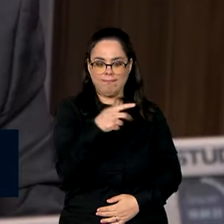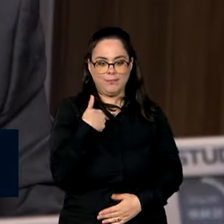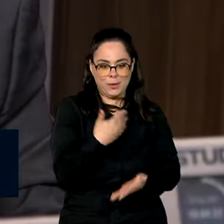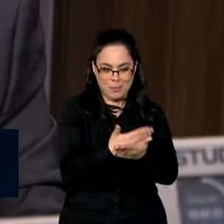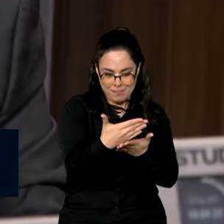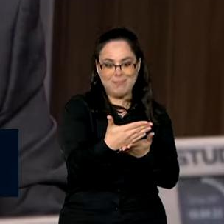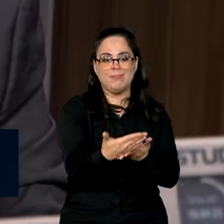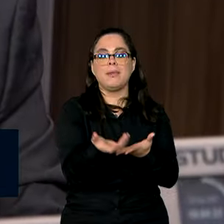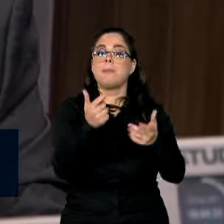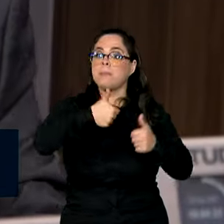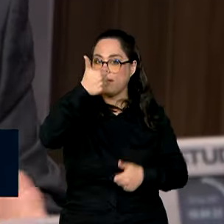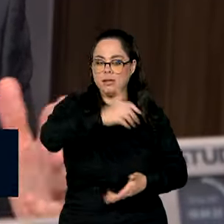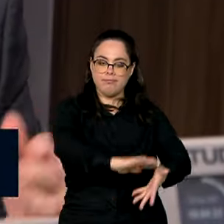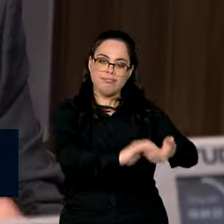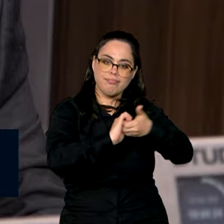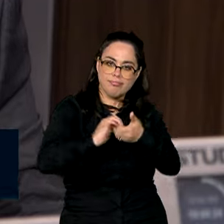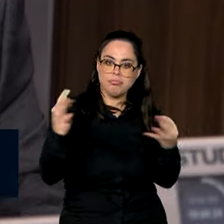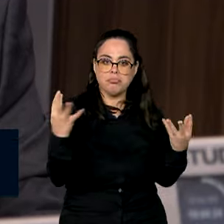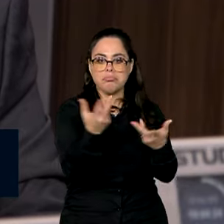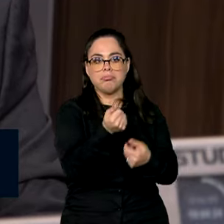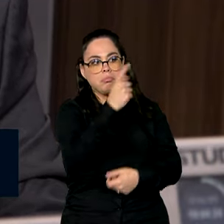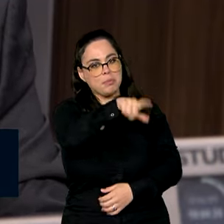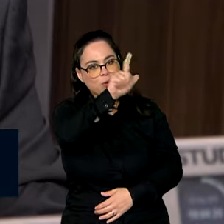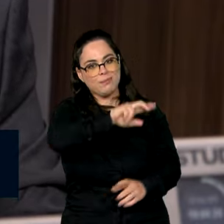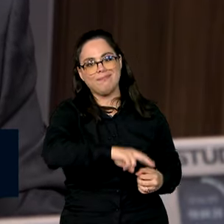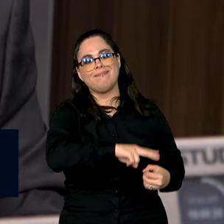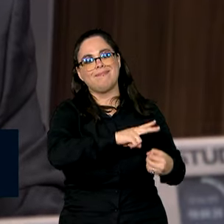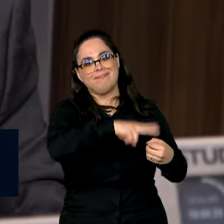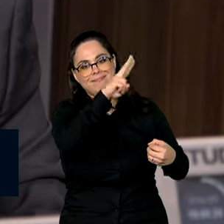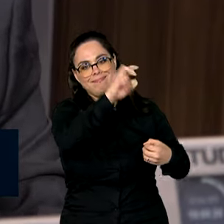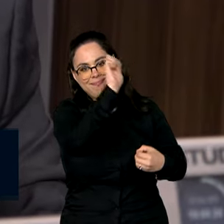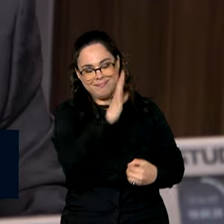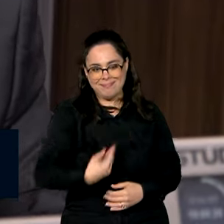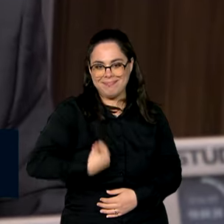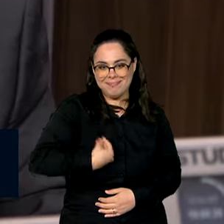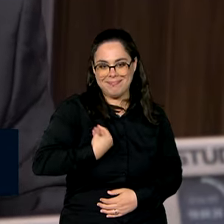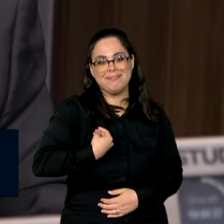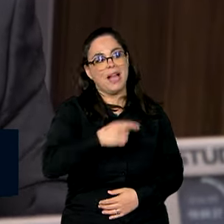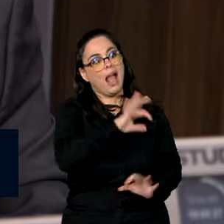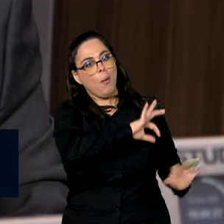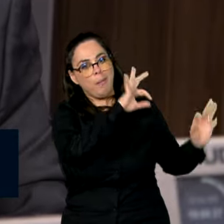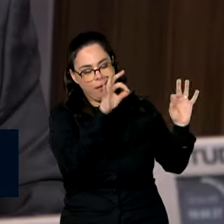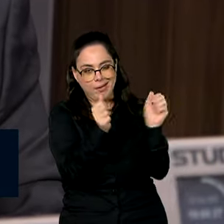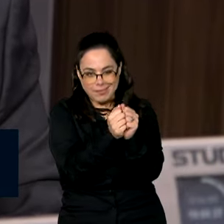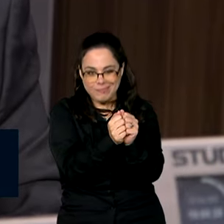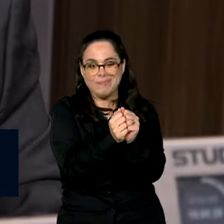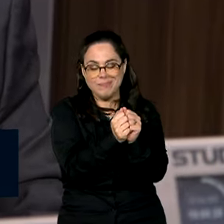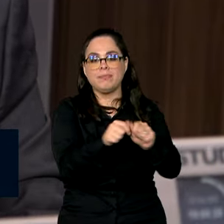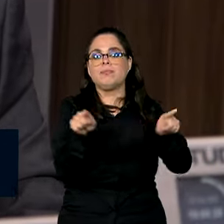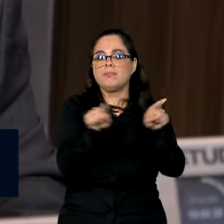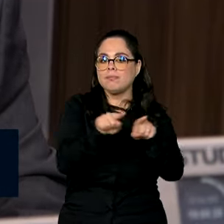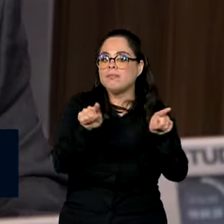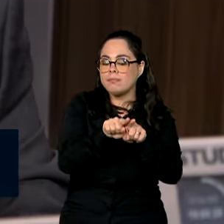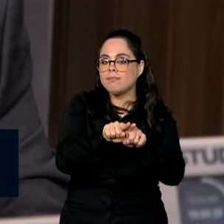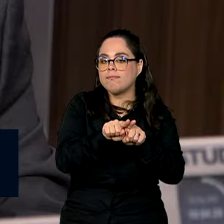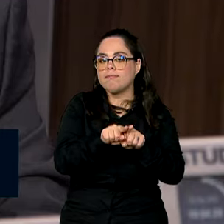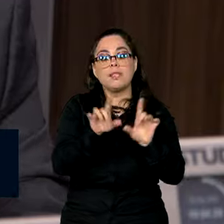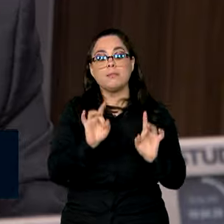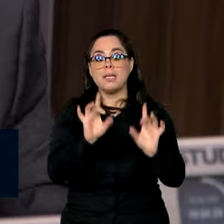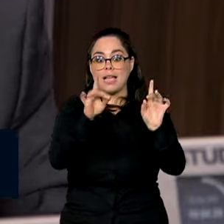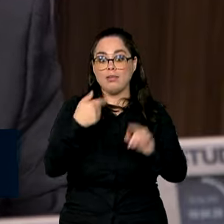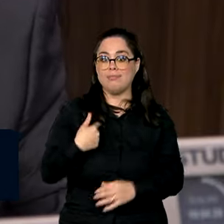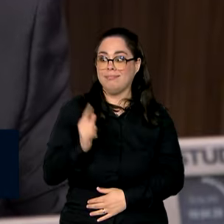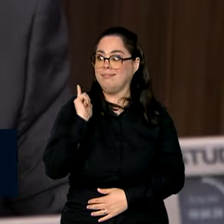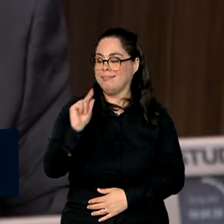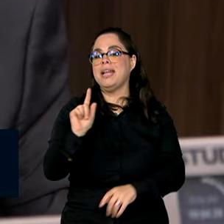começar aqui cumprimentando a todos os nossos ouvintes da da rádio da Voz do Brasil eh em especial eu acabei de